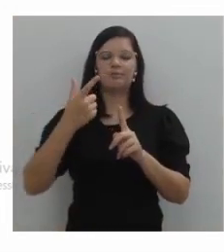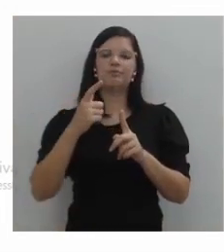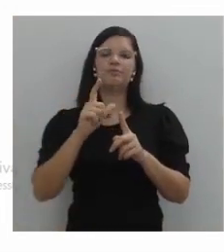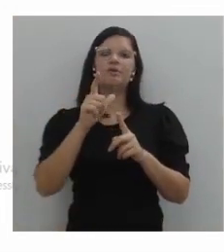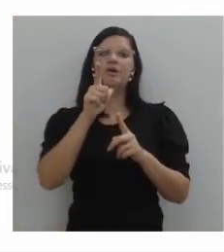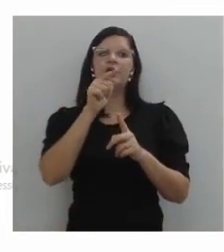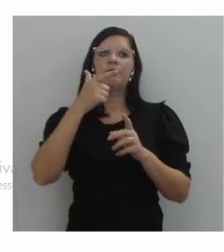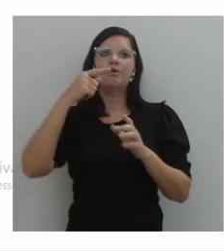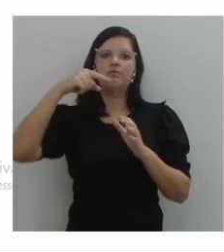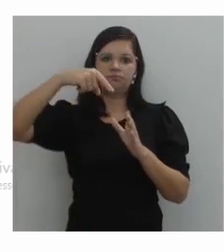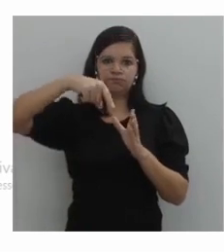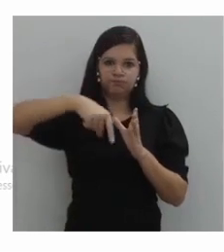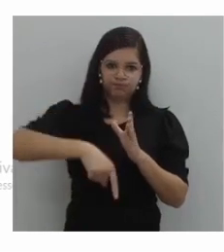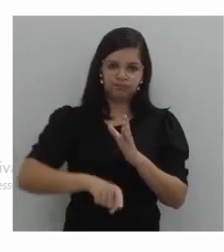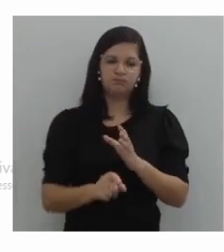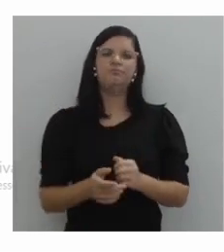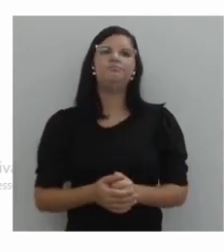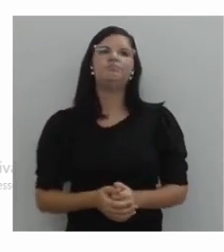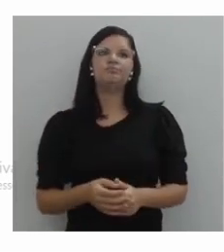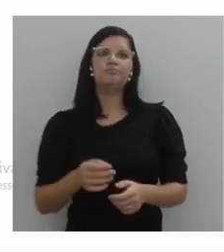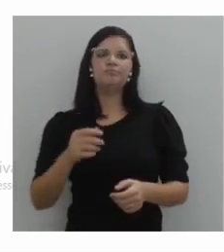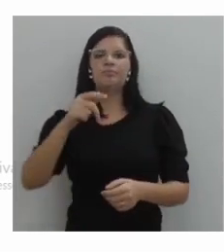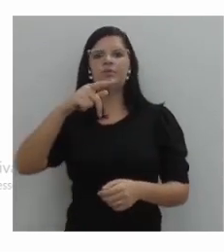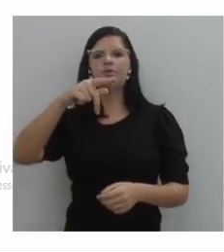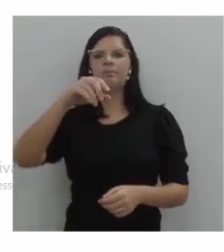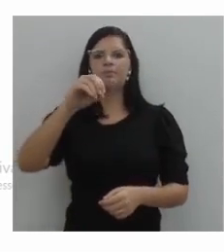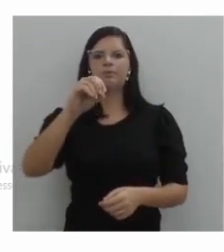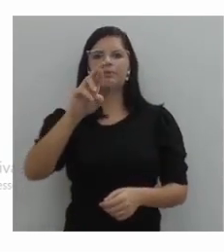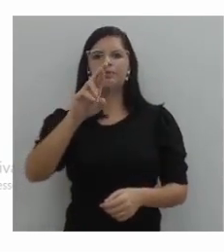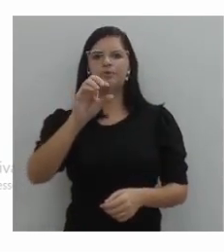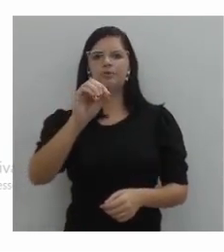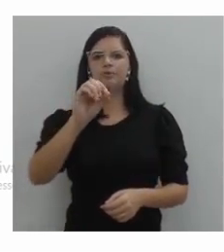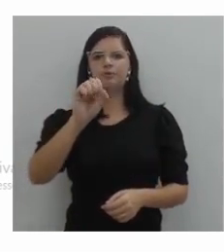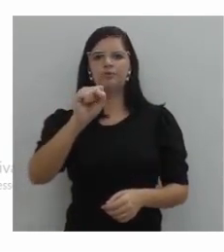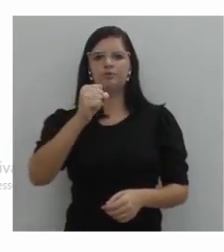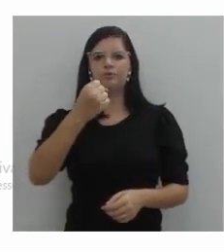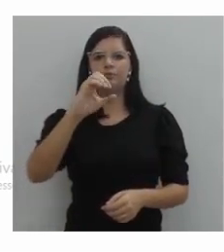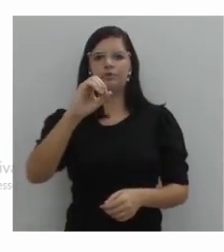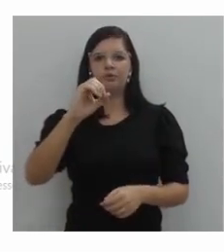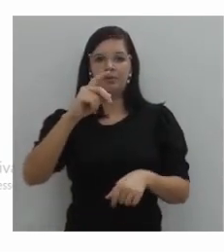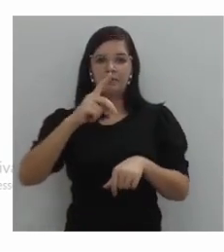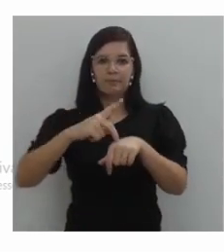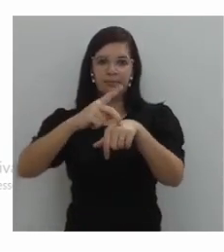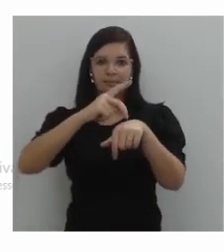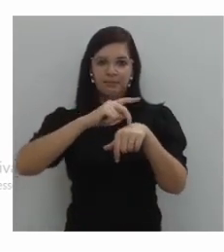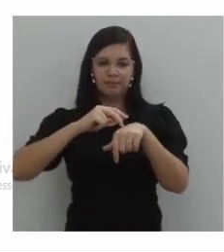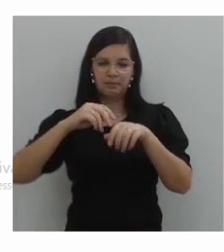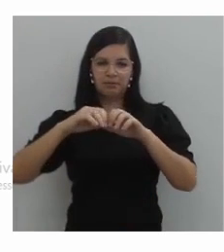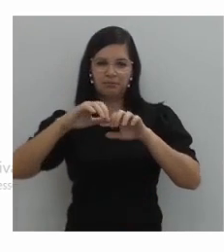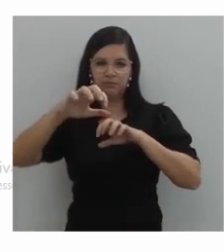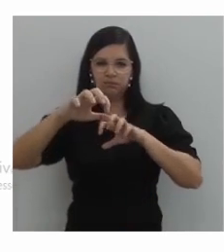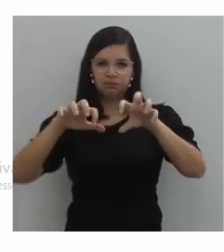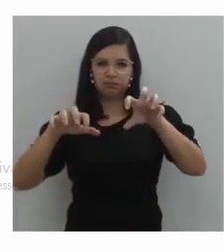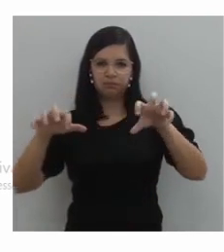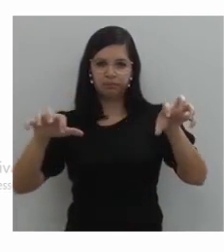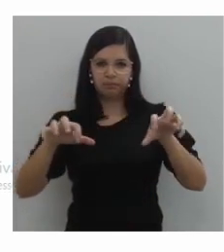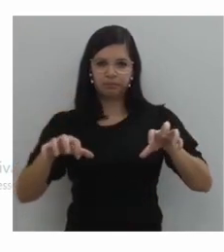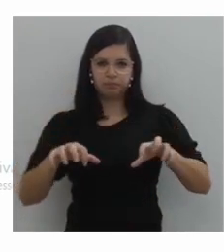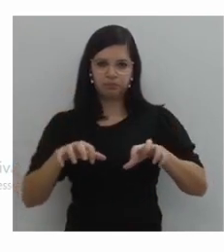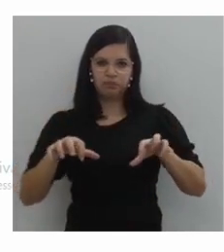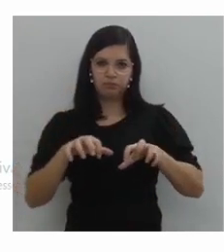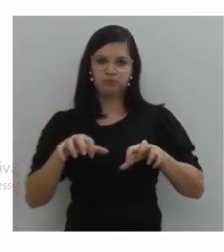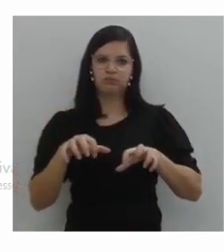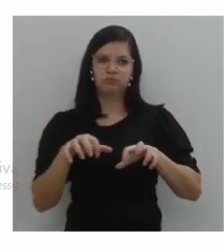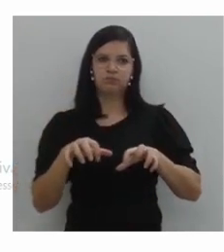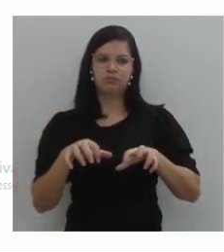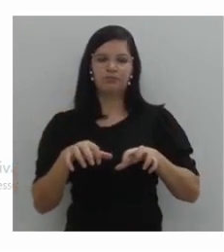de infiltração para os aquíferos, tá? O poroso são rochas que são mais desagregadas, ou seja, rochas